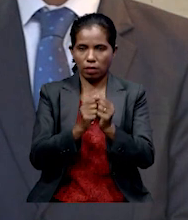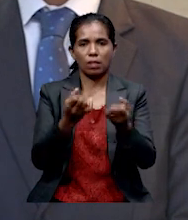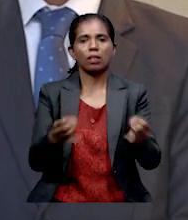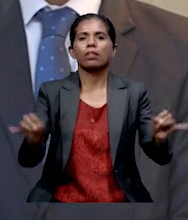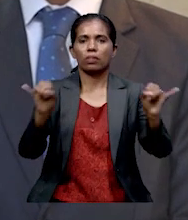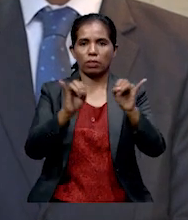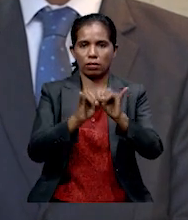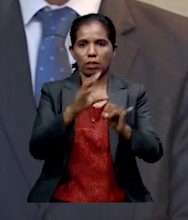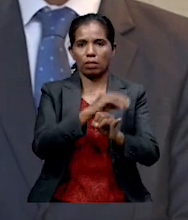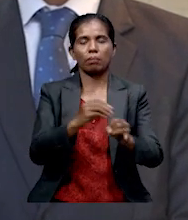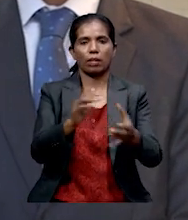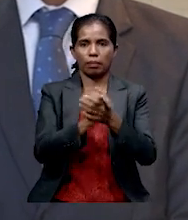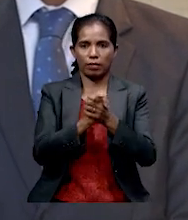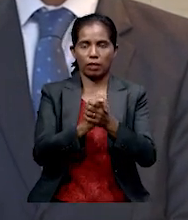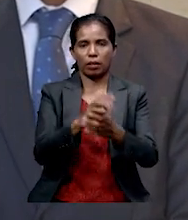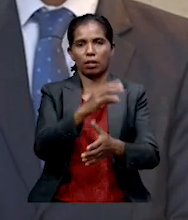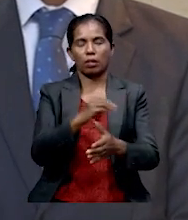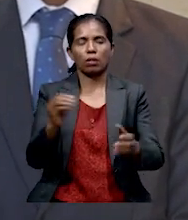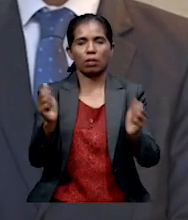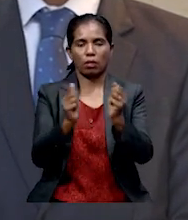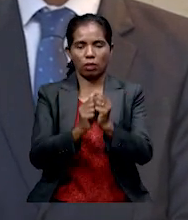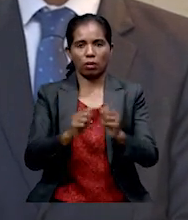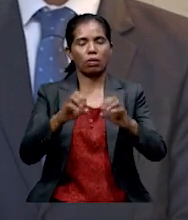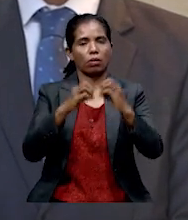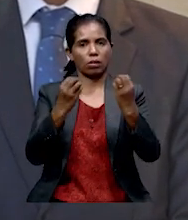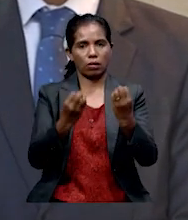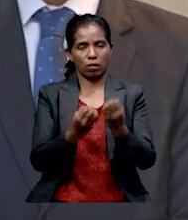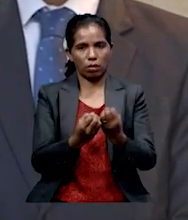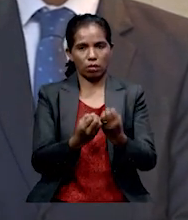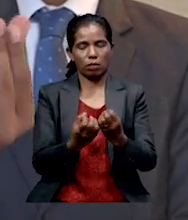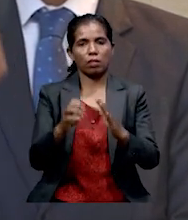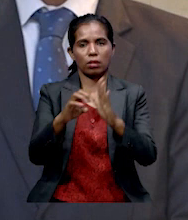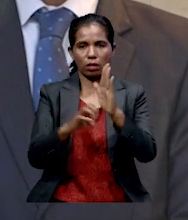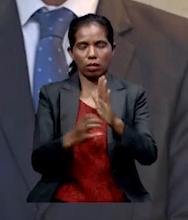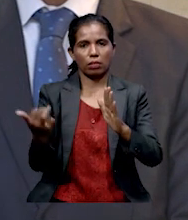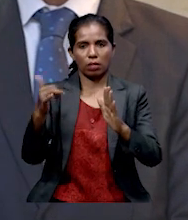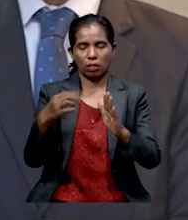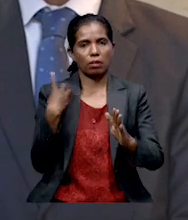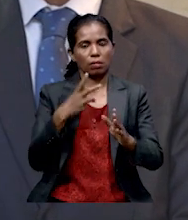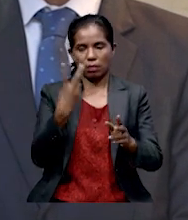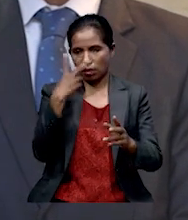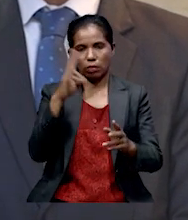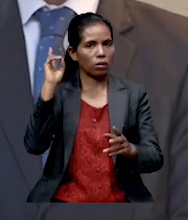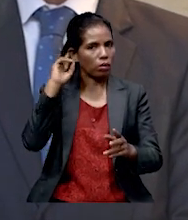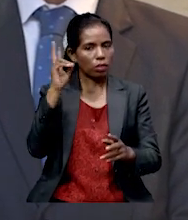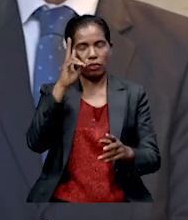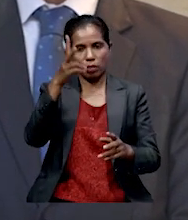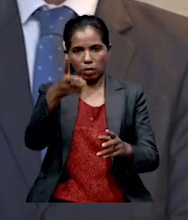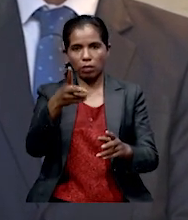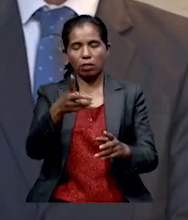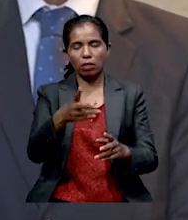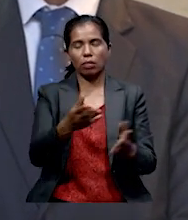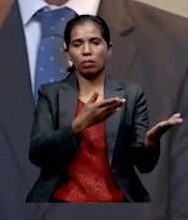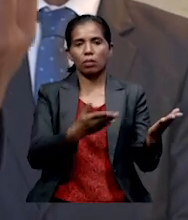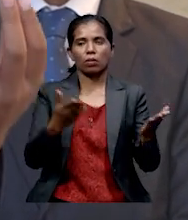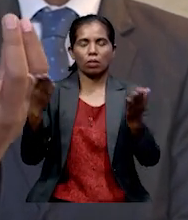institucional, neve metin liu entre organizar a soberania nian. Então a mim mai para rona visão hirakne, no lori hanesan bukai,